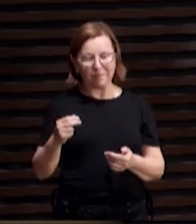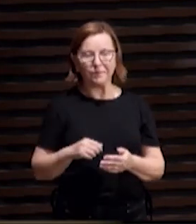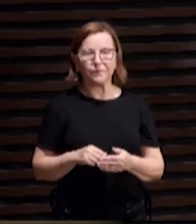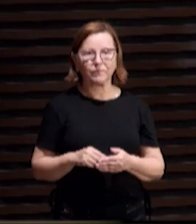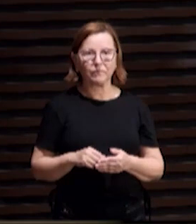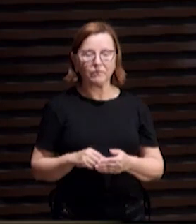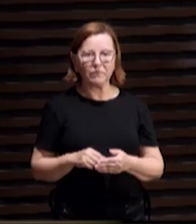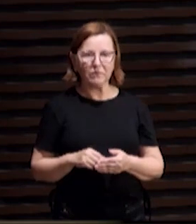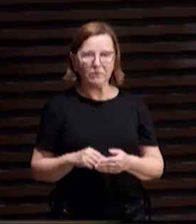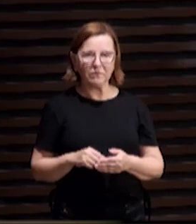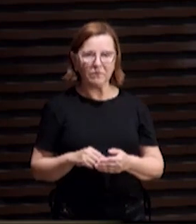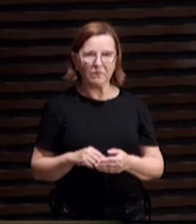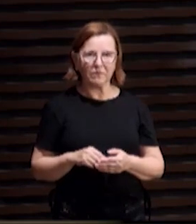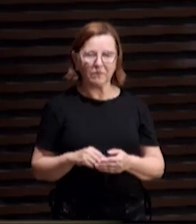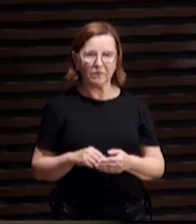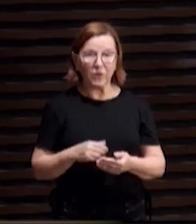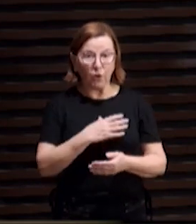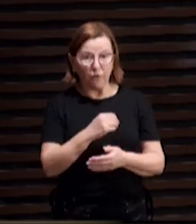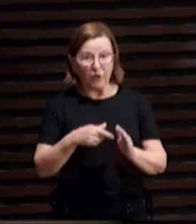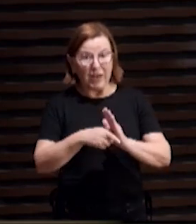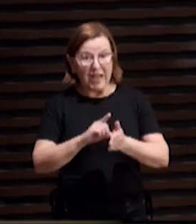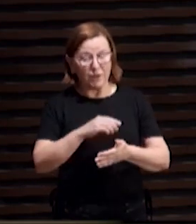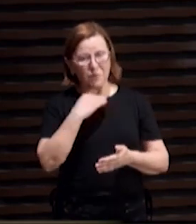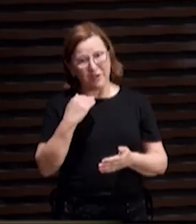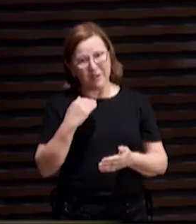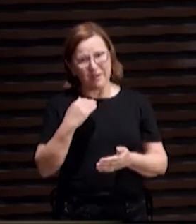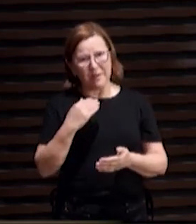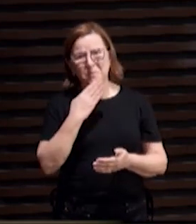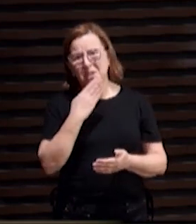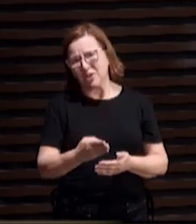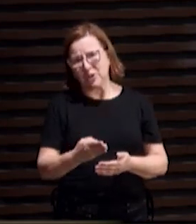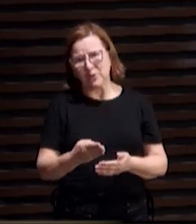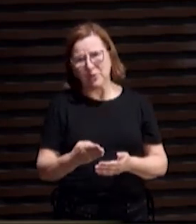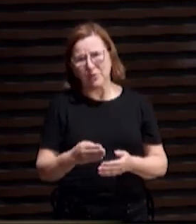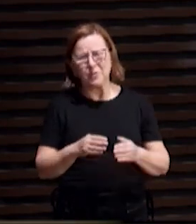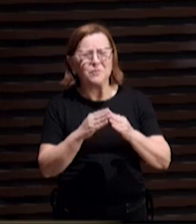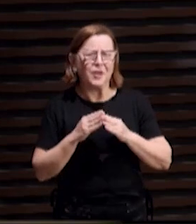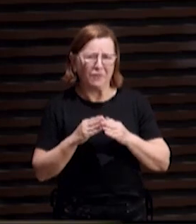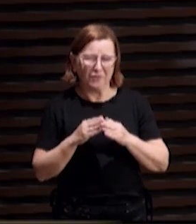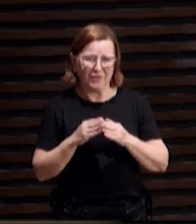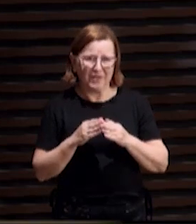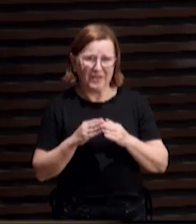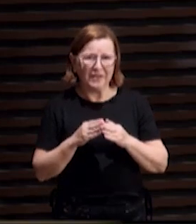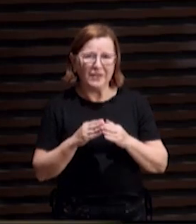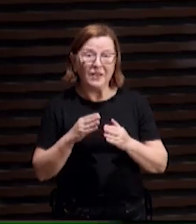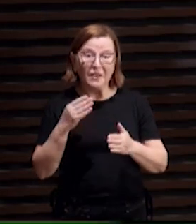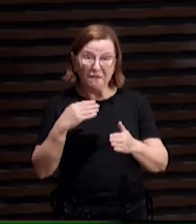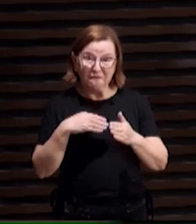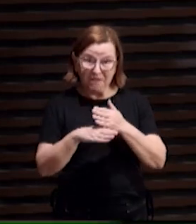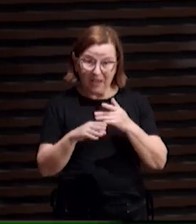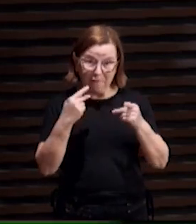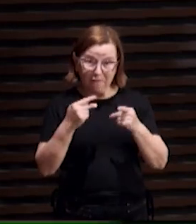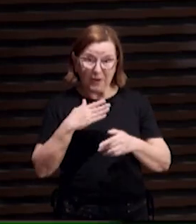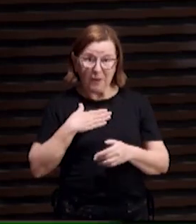o filho, antes de morrer, disse: vá e diga ao meu pai que eu o amo